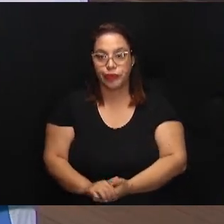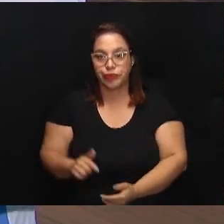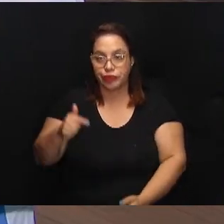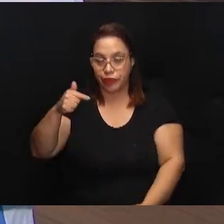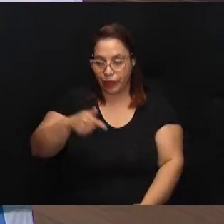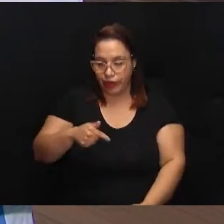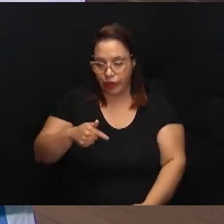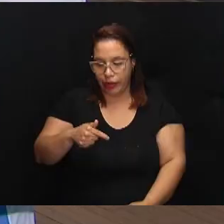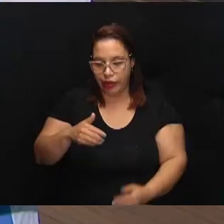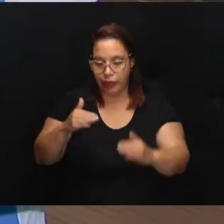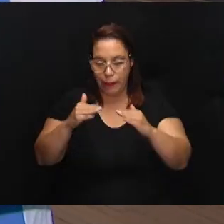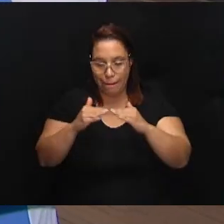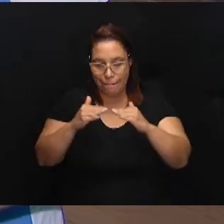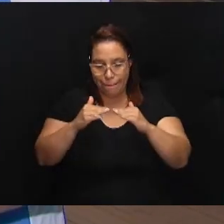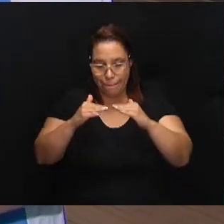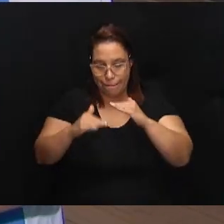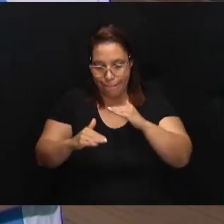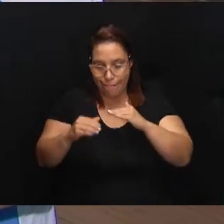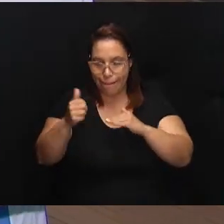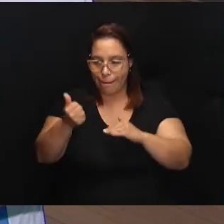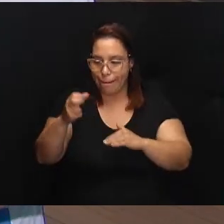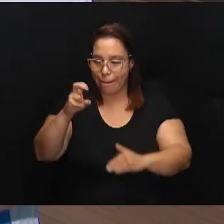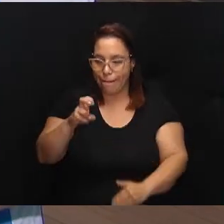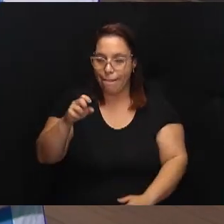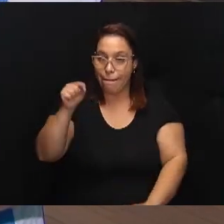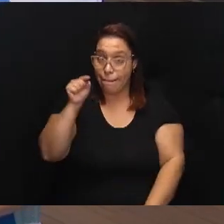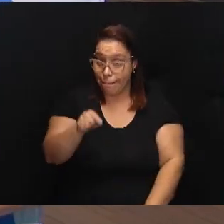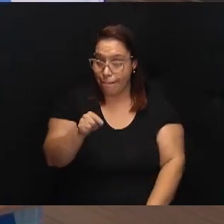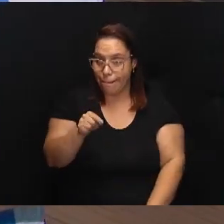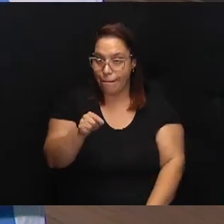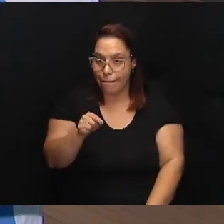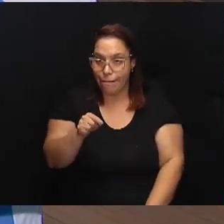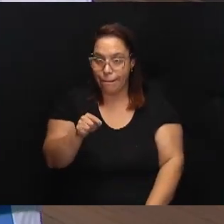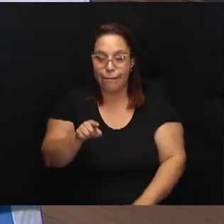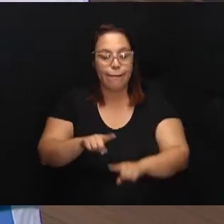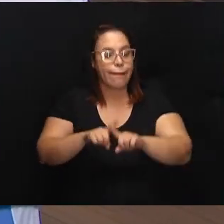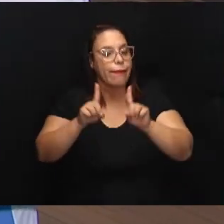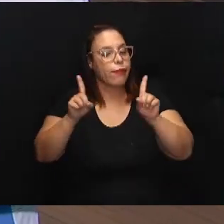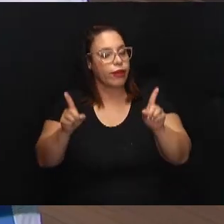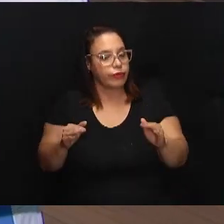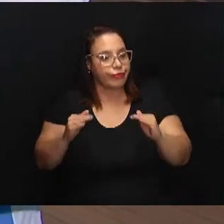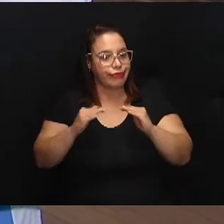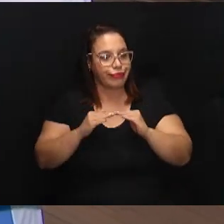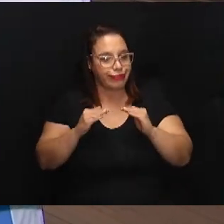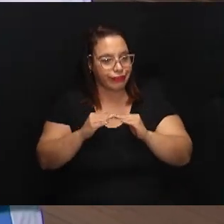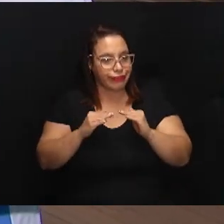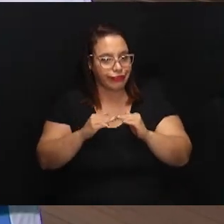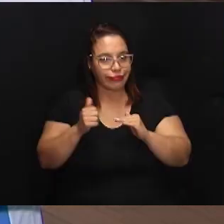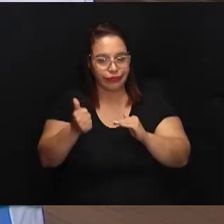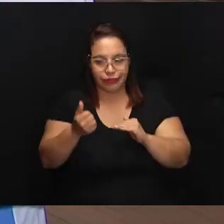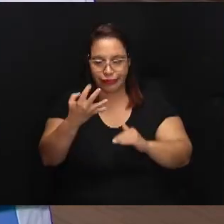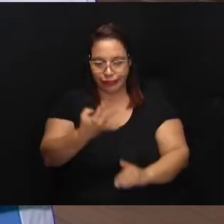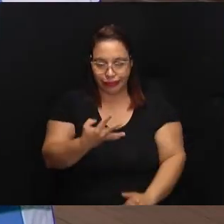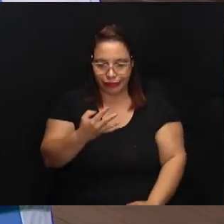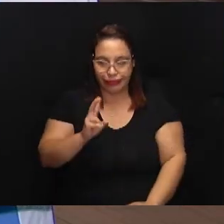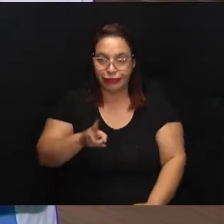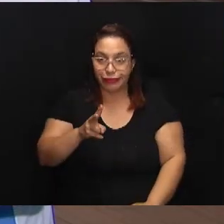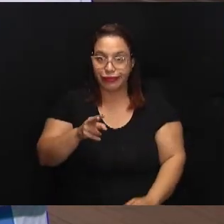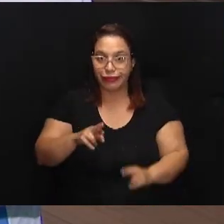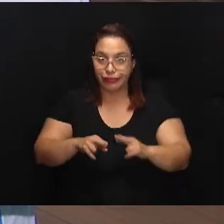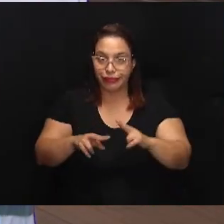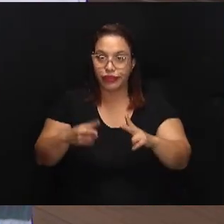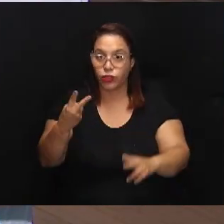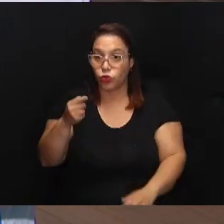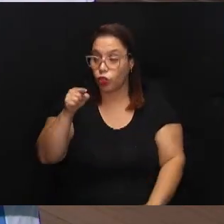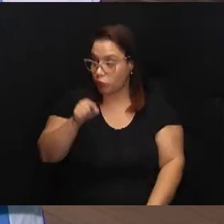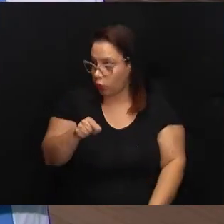set de desempate, é um set de 15 pontos, né? Mas sabendo que se empatar 14-14, sempre uma diferença de